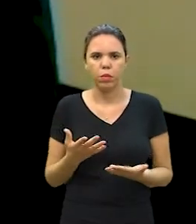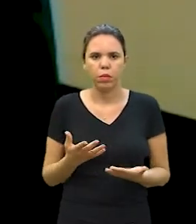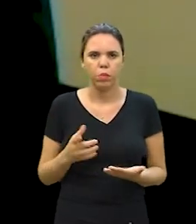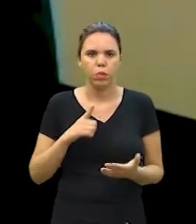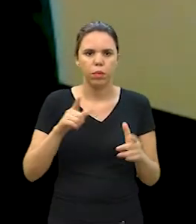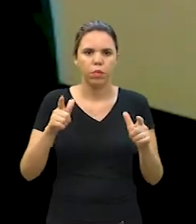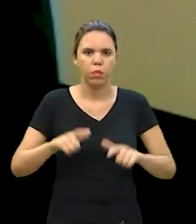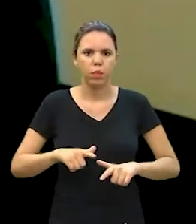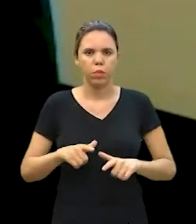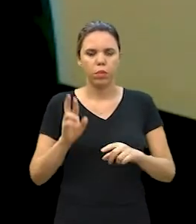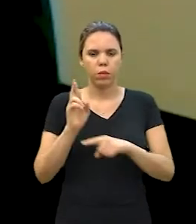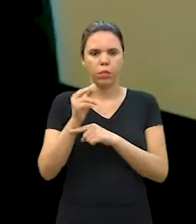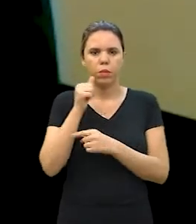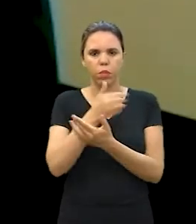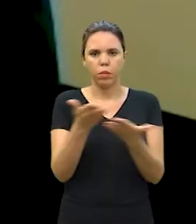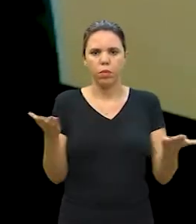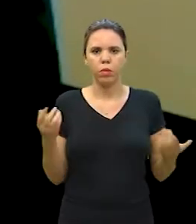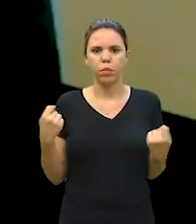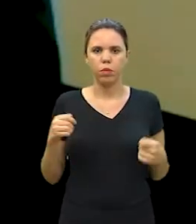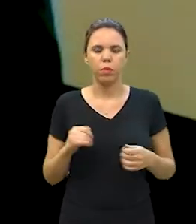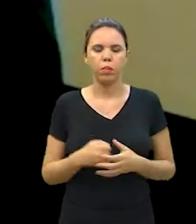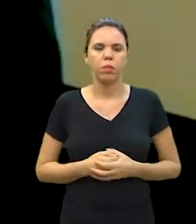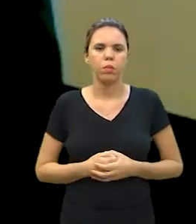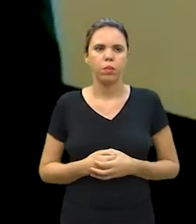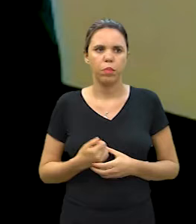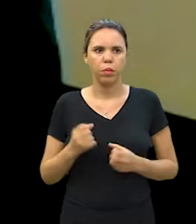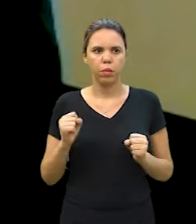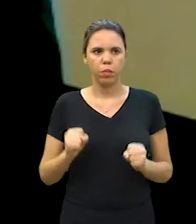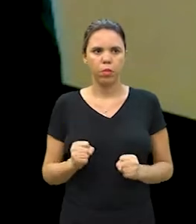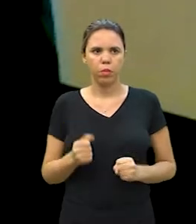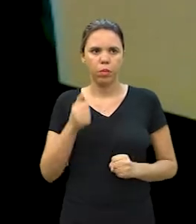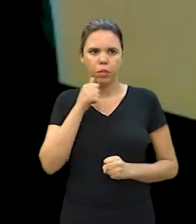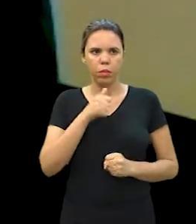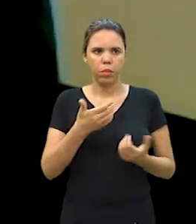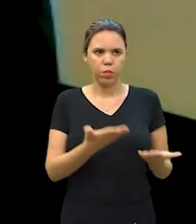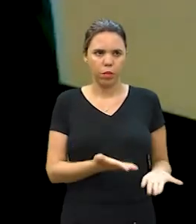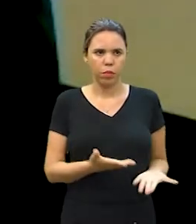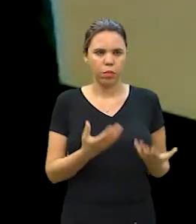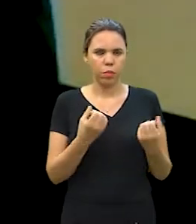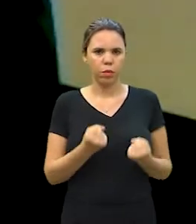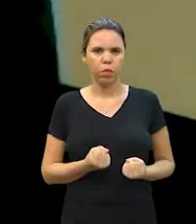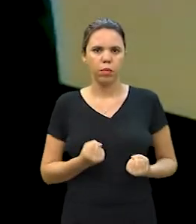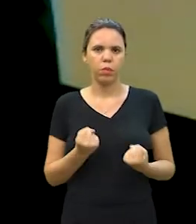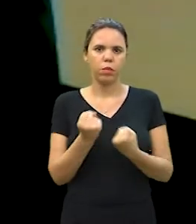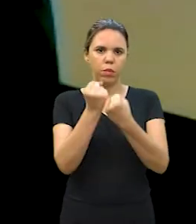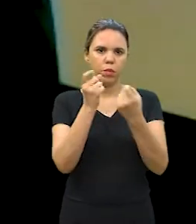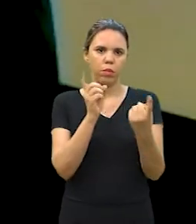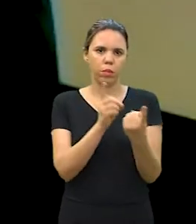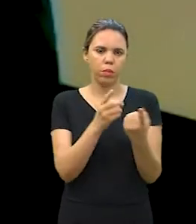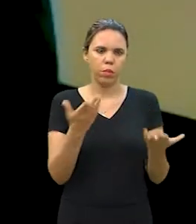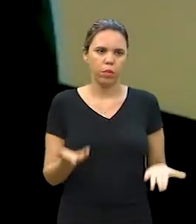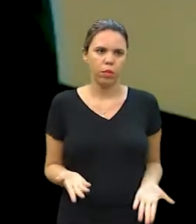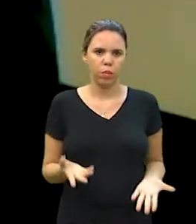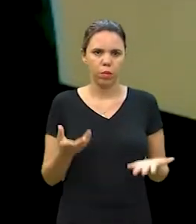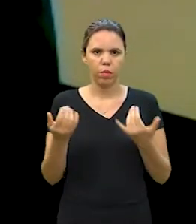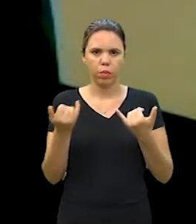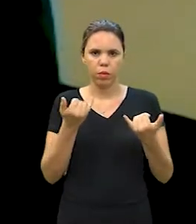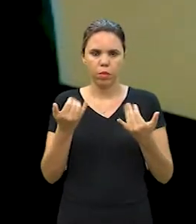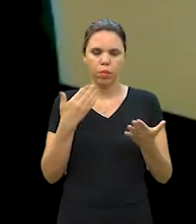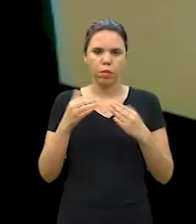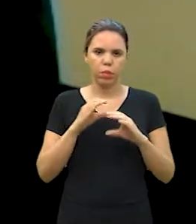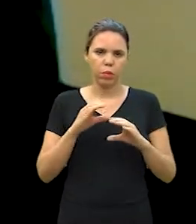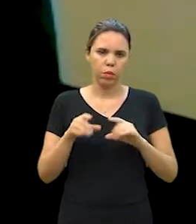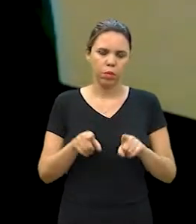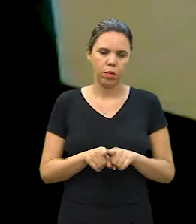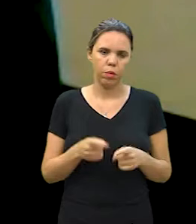que seja um lugar de referência para as mulheres, onde elas possam ser acolhidas, né, ouvidas,